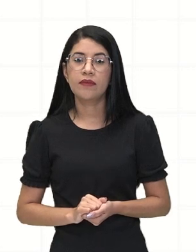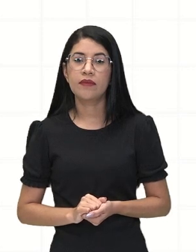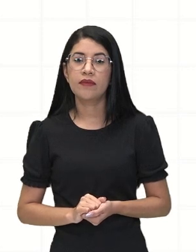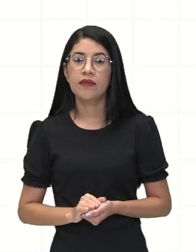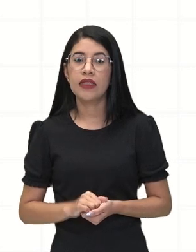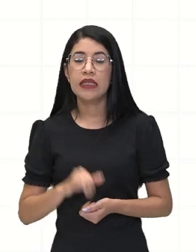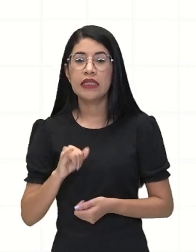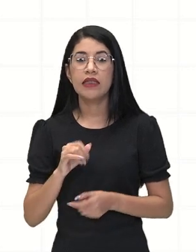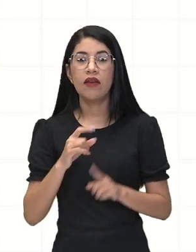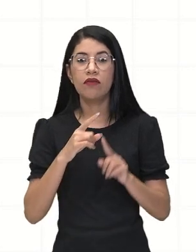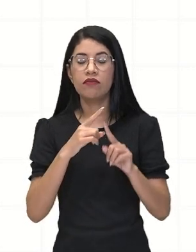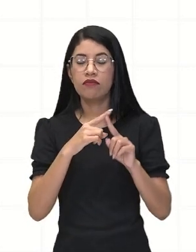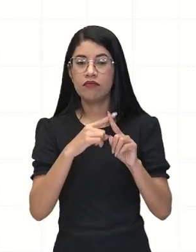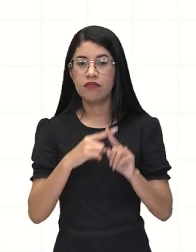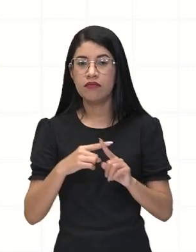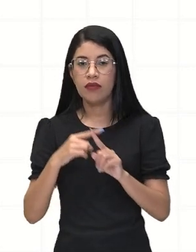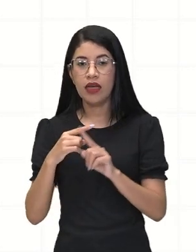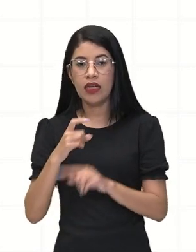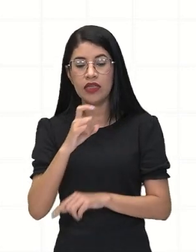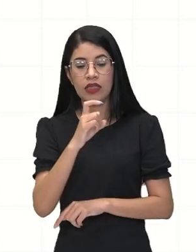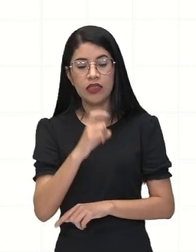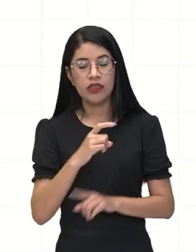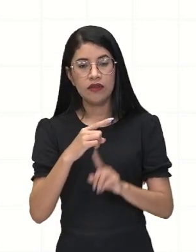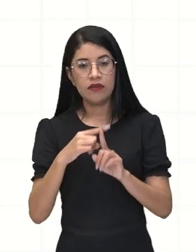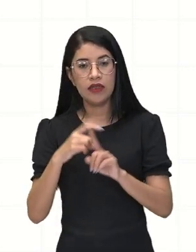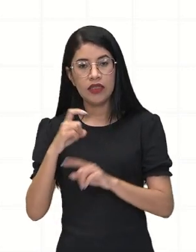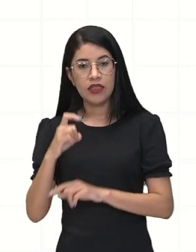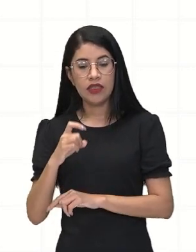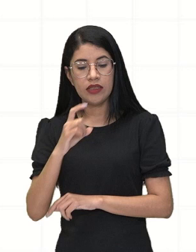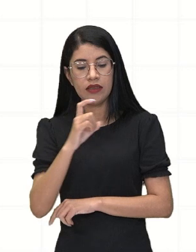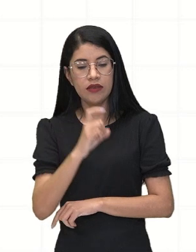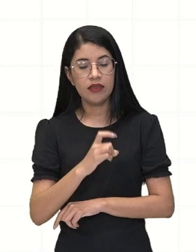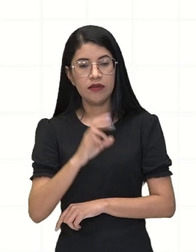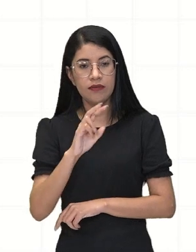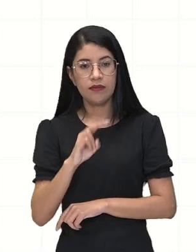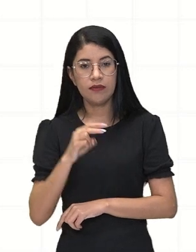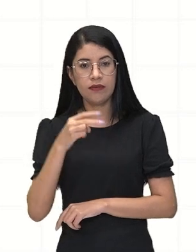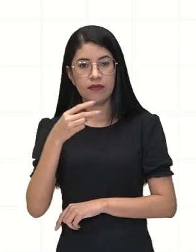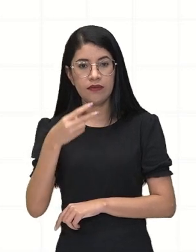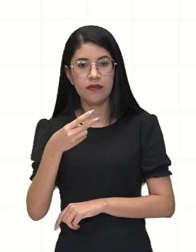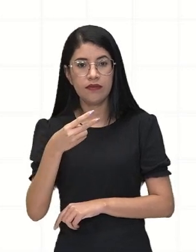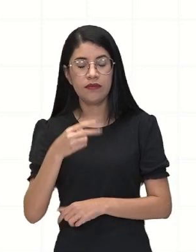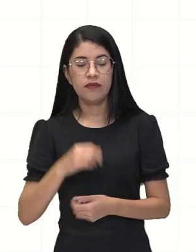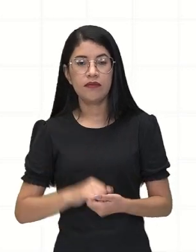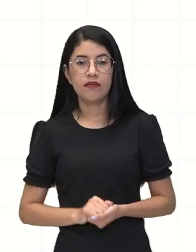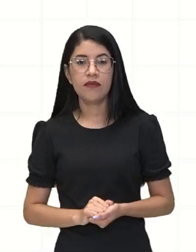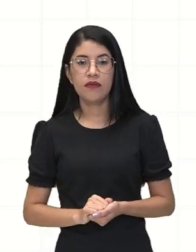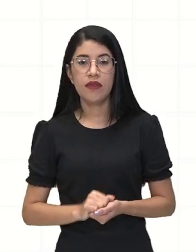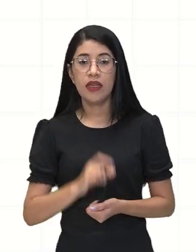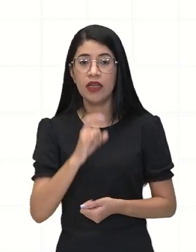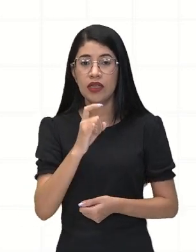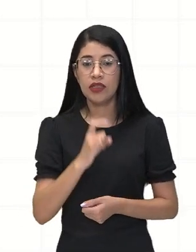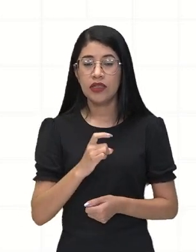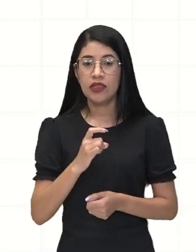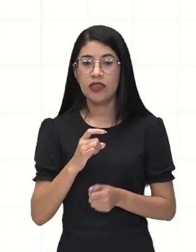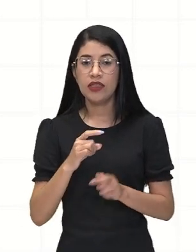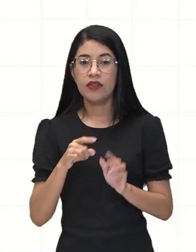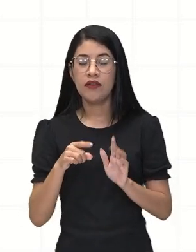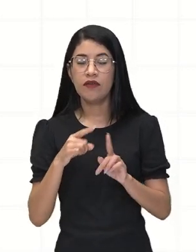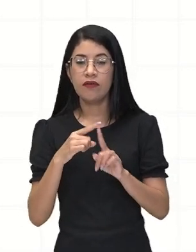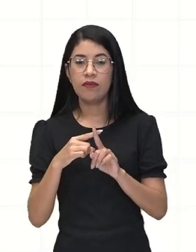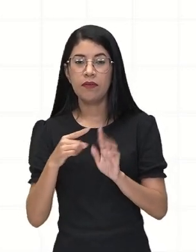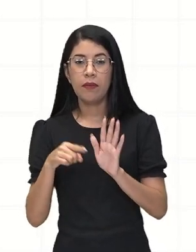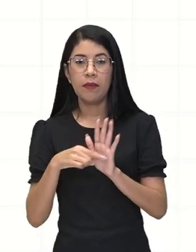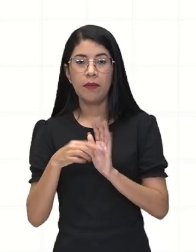vezes x dá x ao quadrado. X vezes menos 6, menos